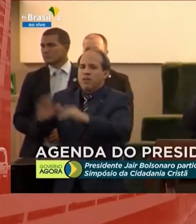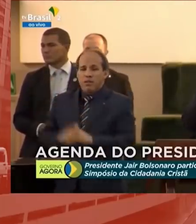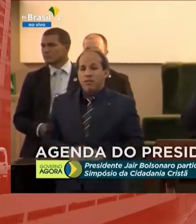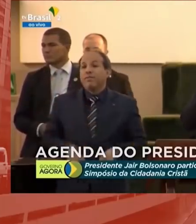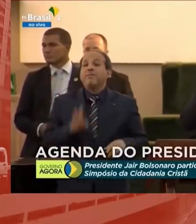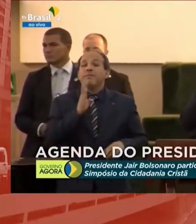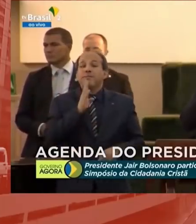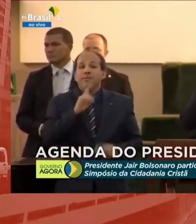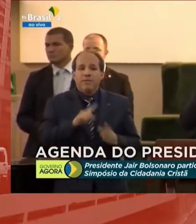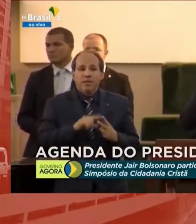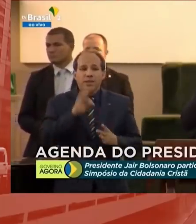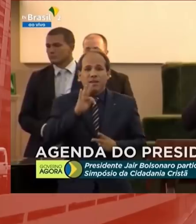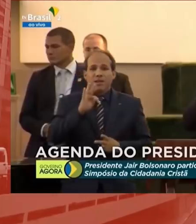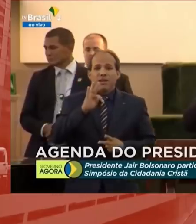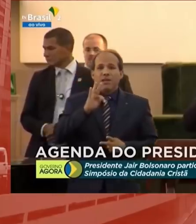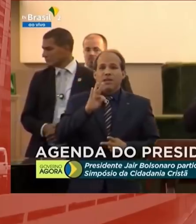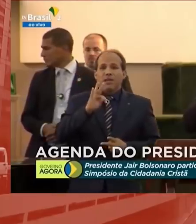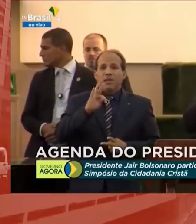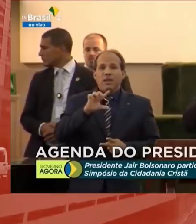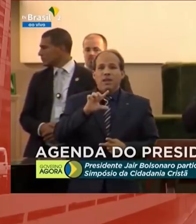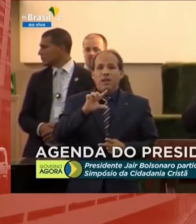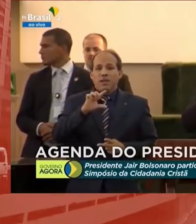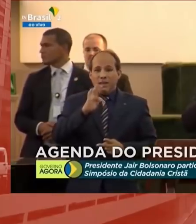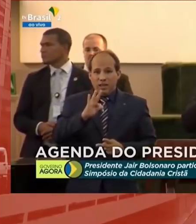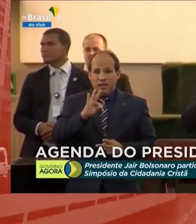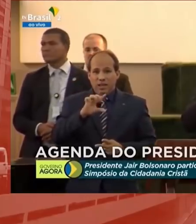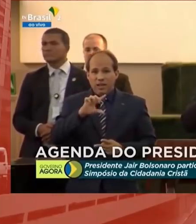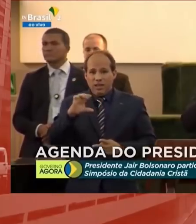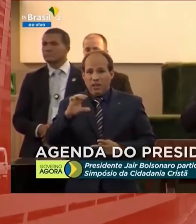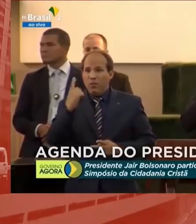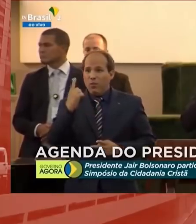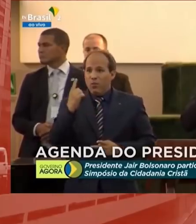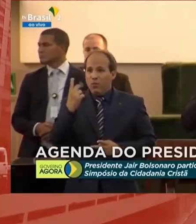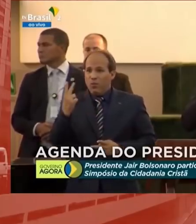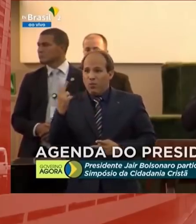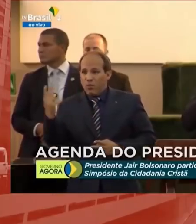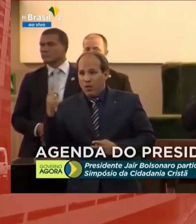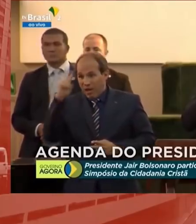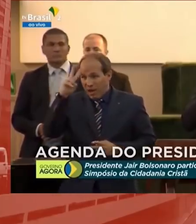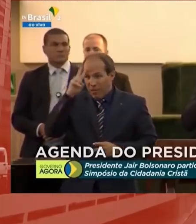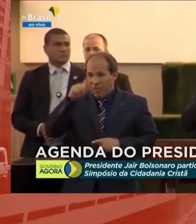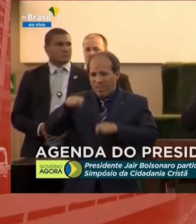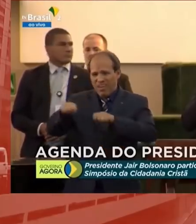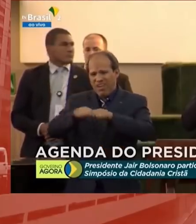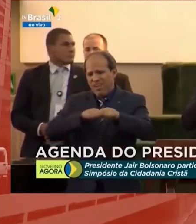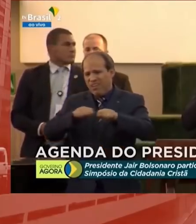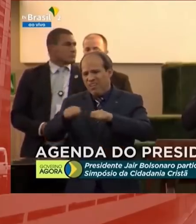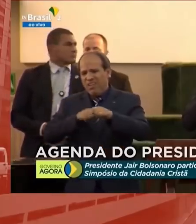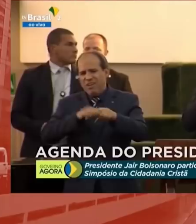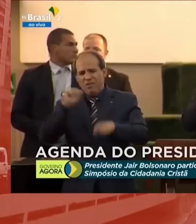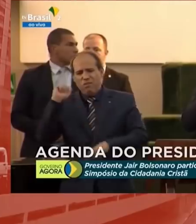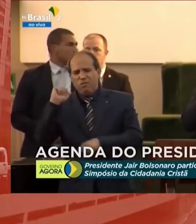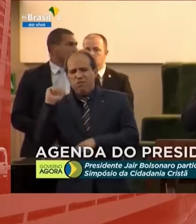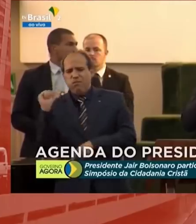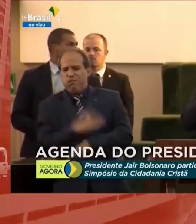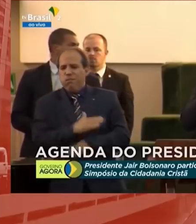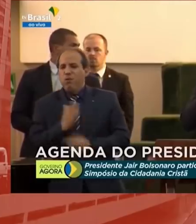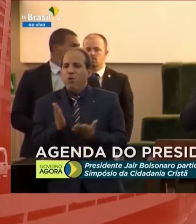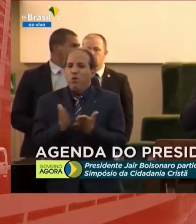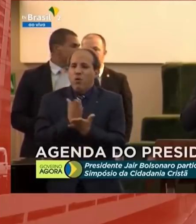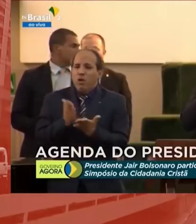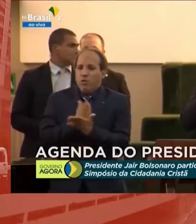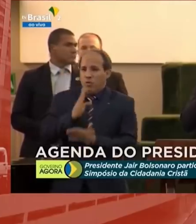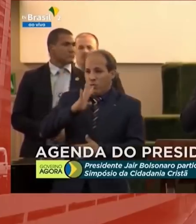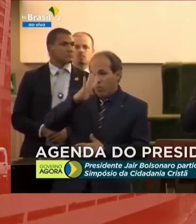dele, além de ser uma inverdade total e absoluta, absurda, como todas as fake news que ele lança,